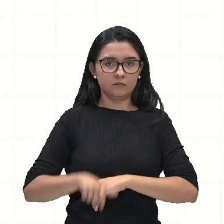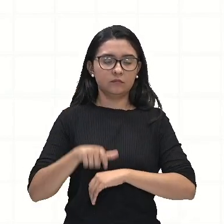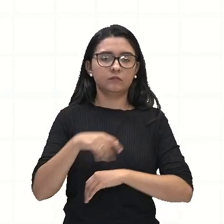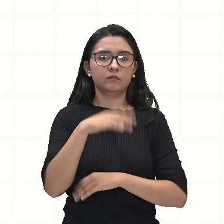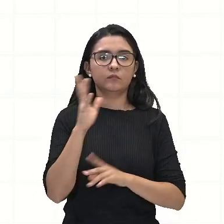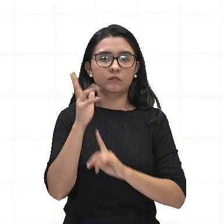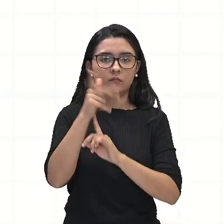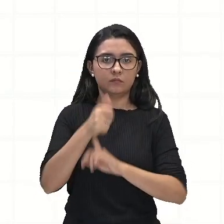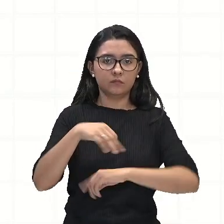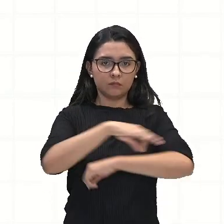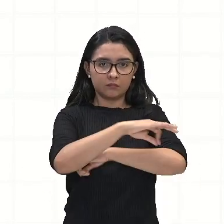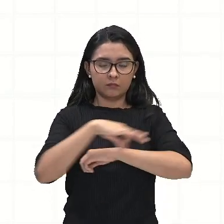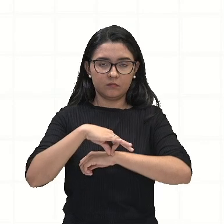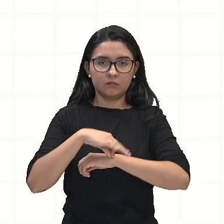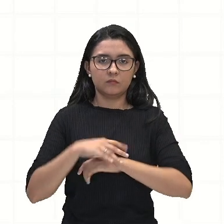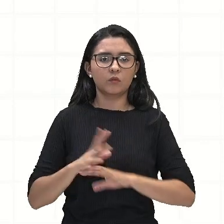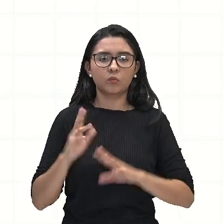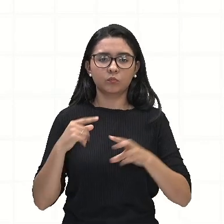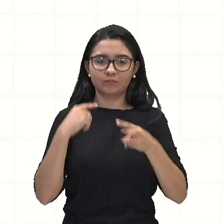essas obras, né, elas